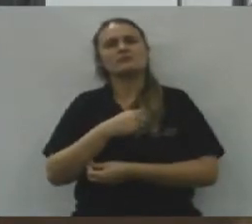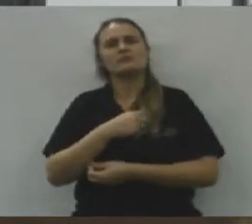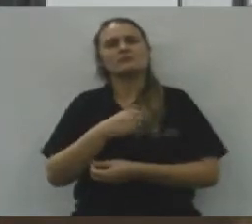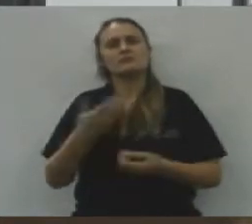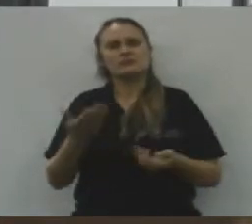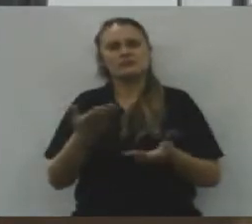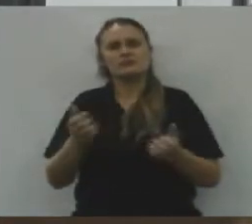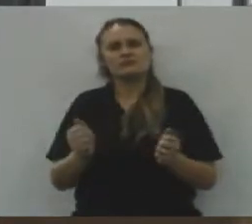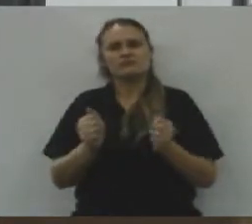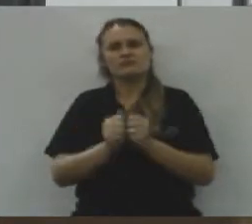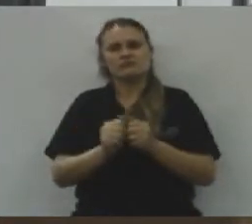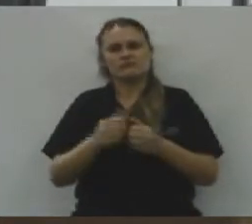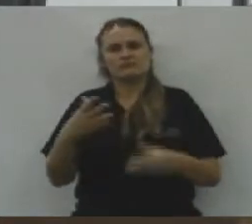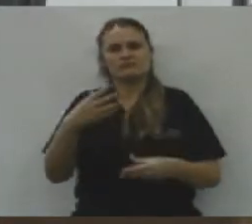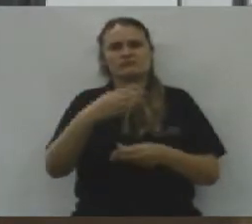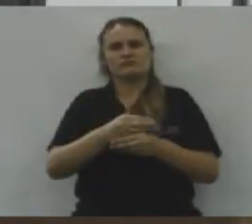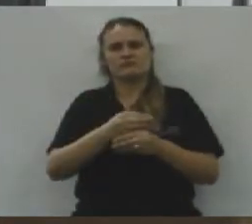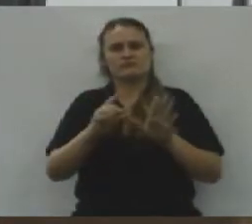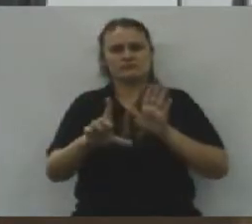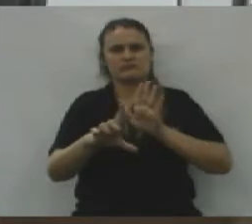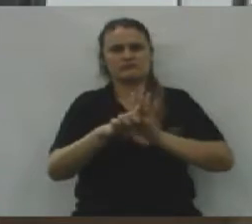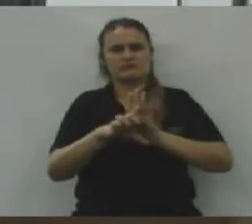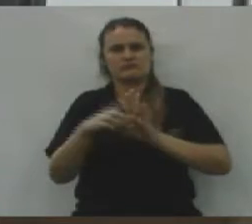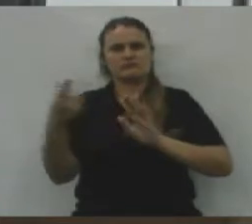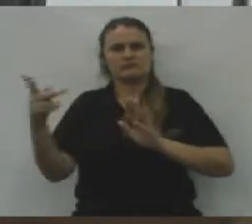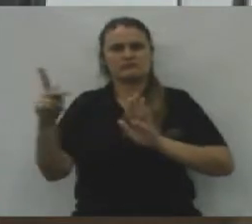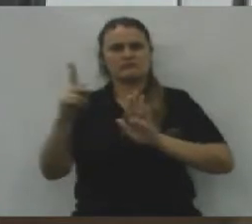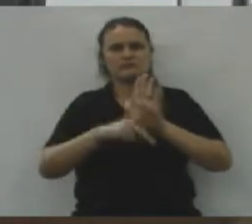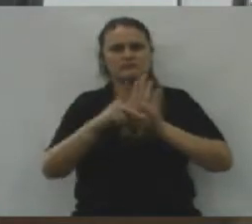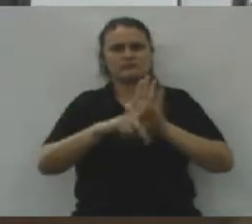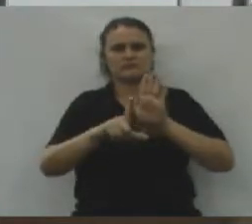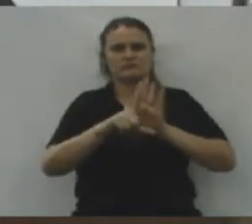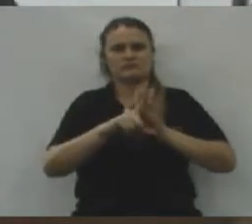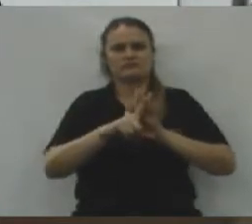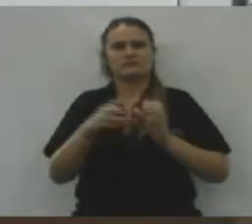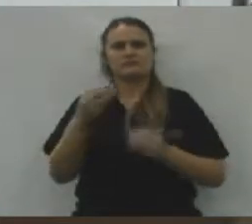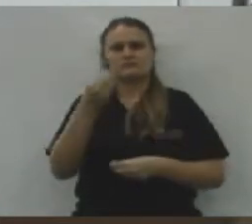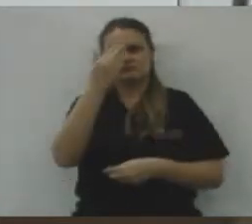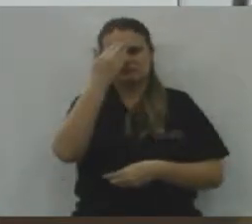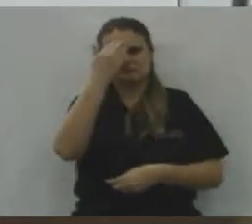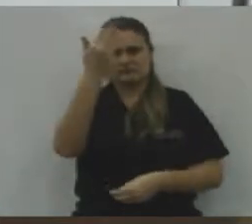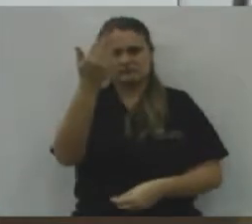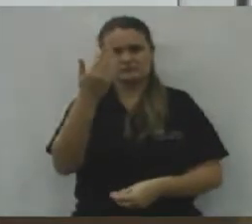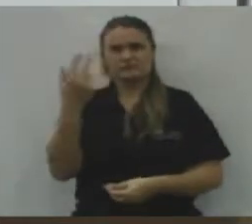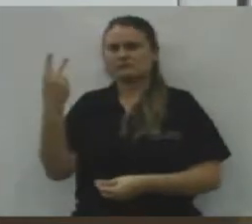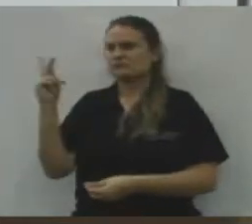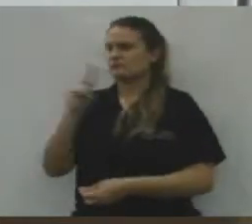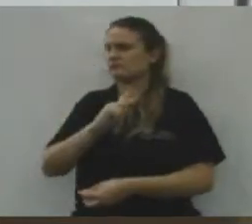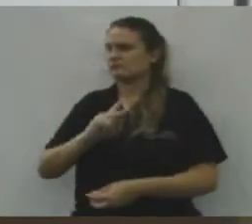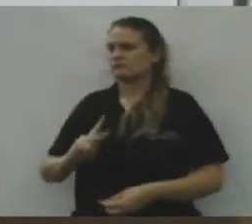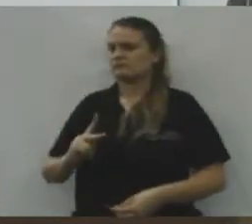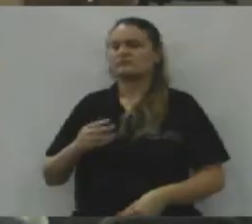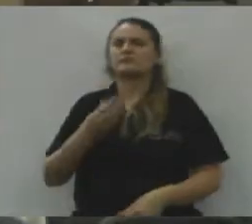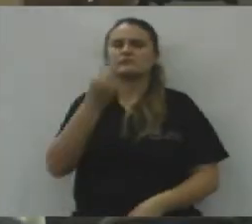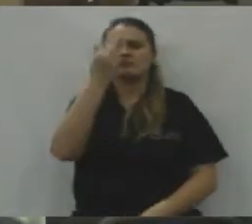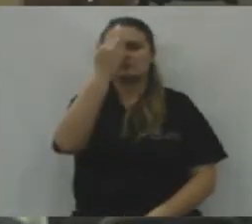apresentando uma emenda no seu projeto de lei. Obrigado. Era isso, senhor presidente. Muito